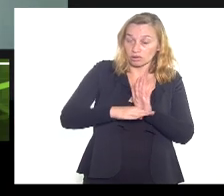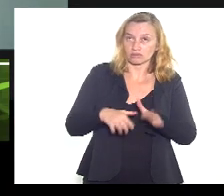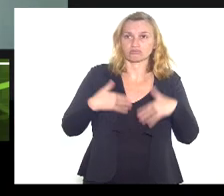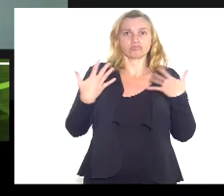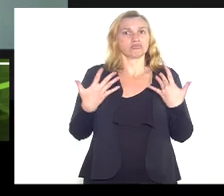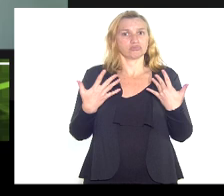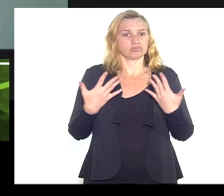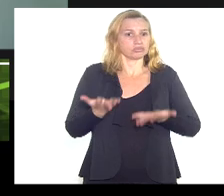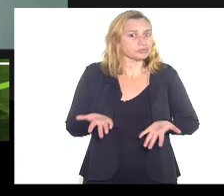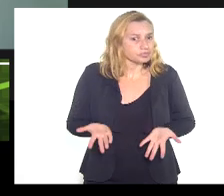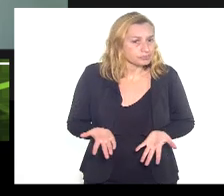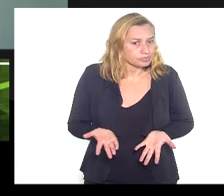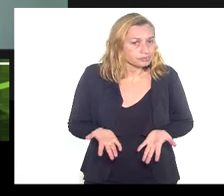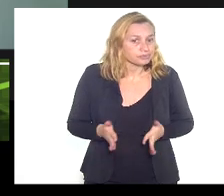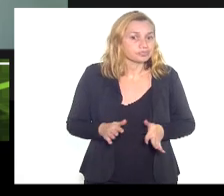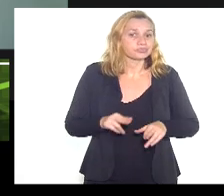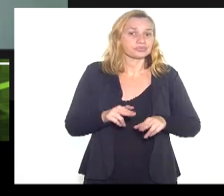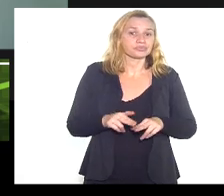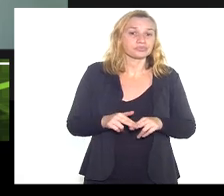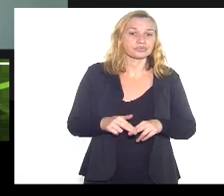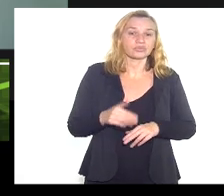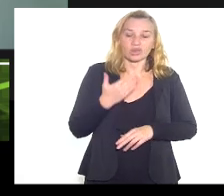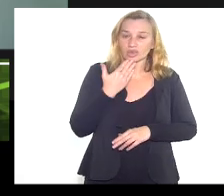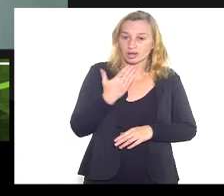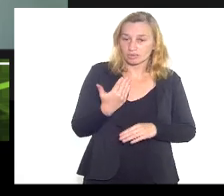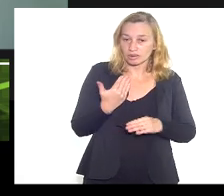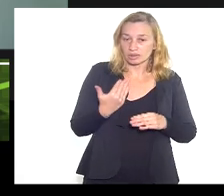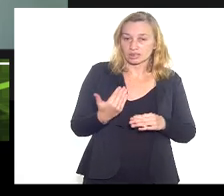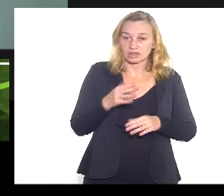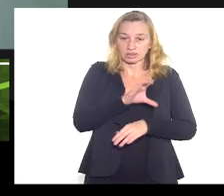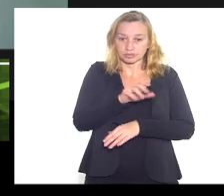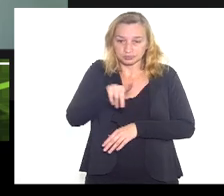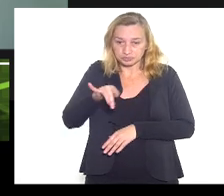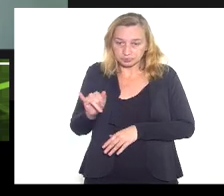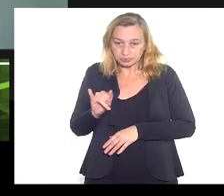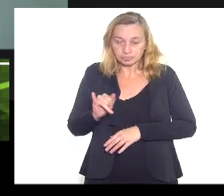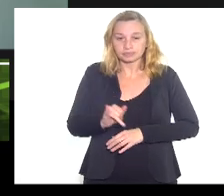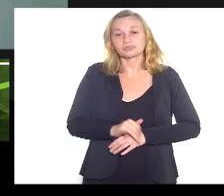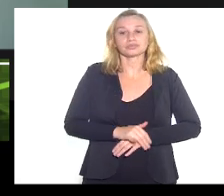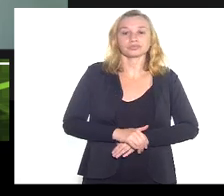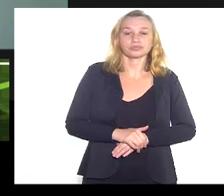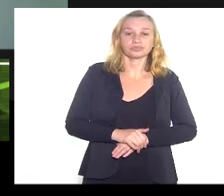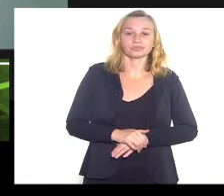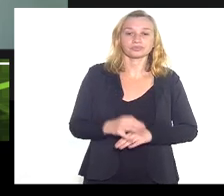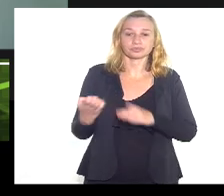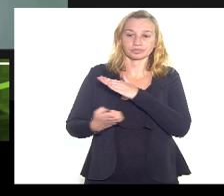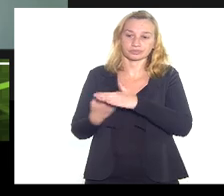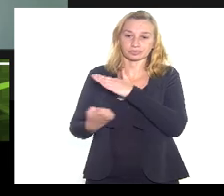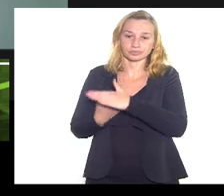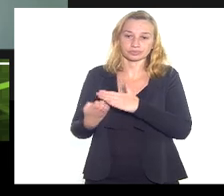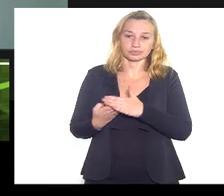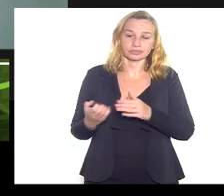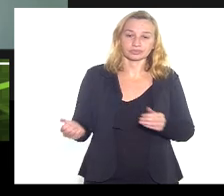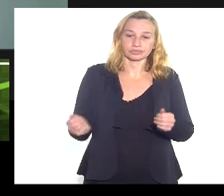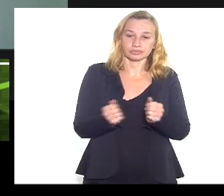surpreende. Então, faria esse requerimento à CPI que as empresas envolvidas apresentassem a